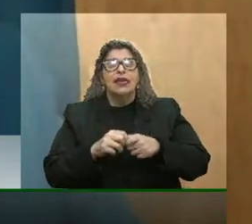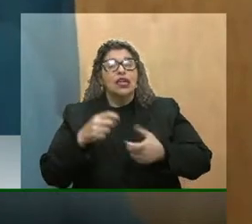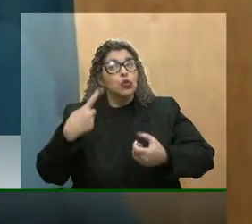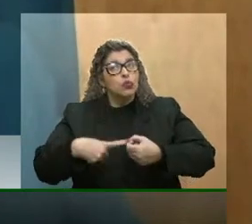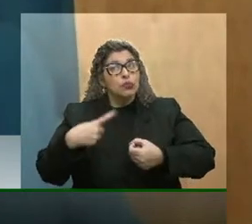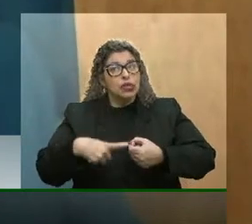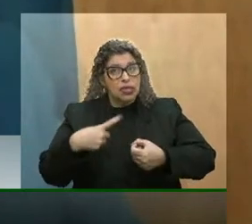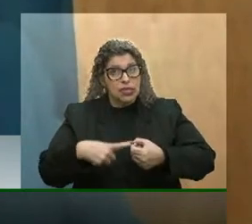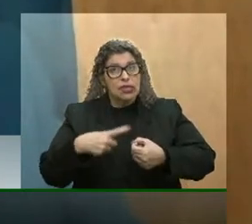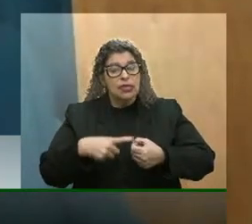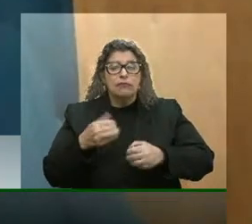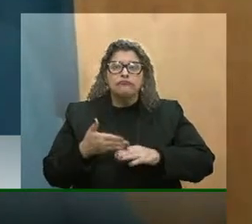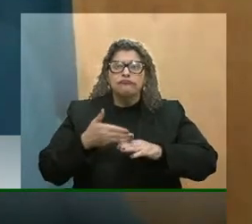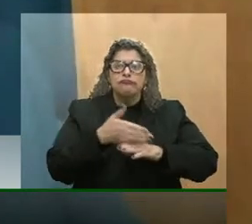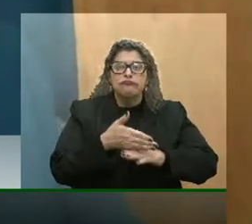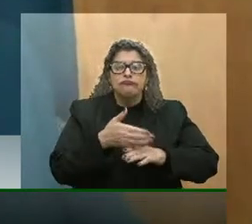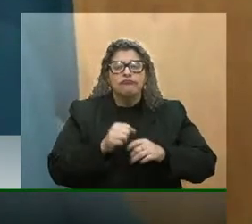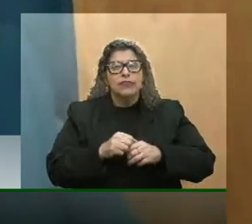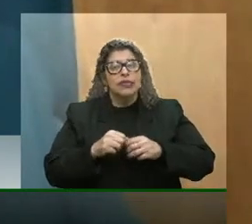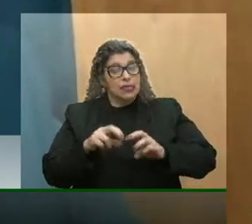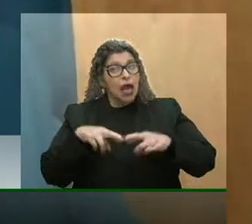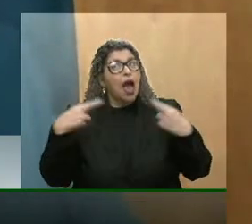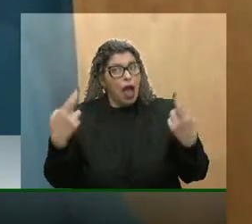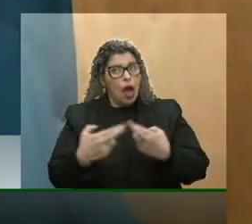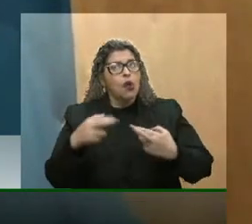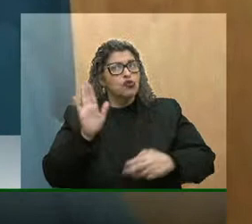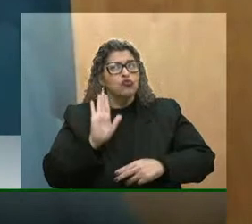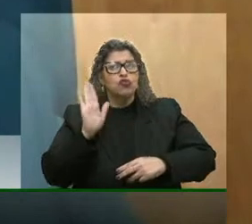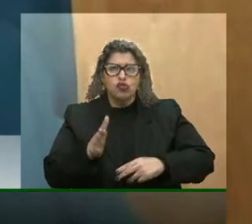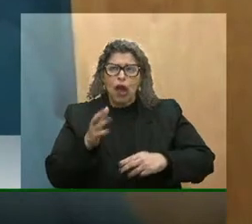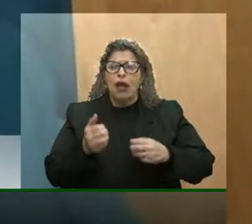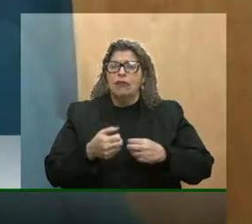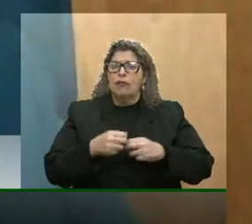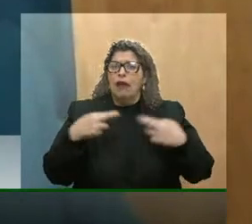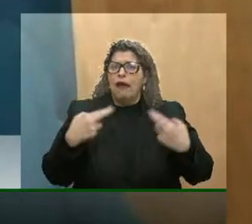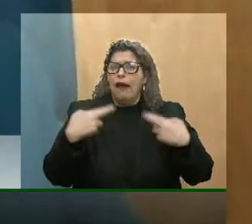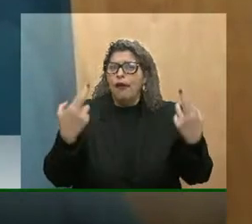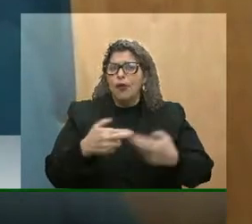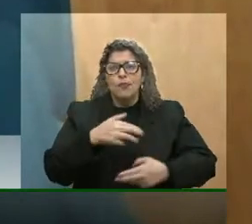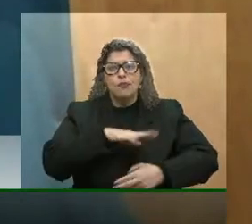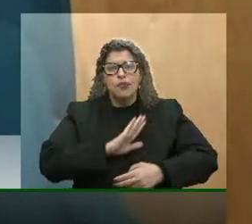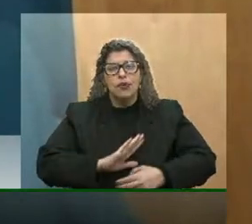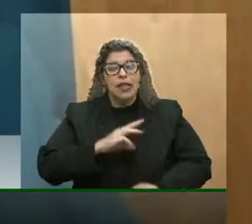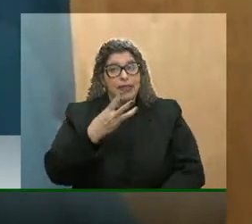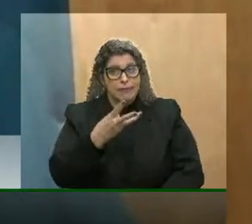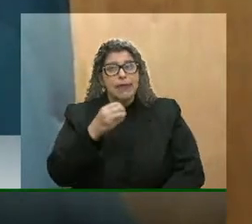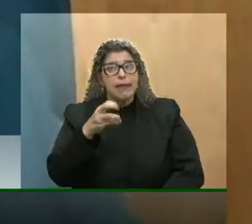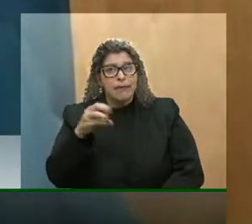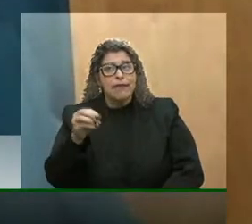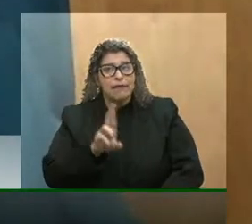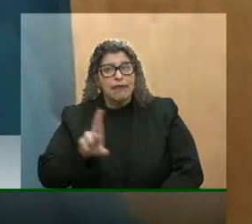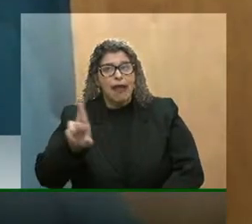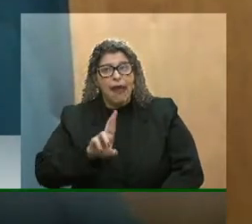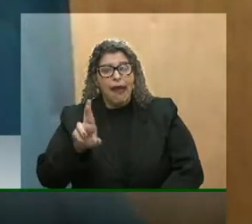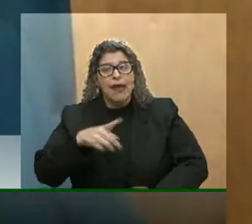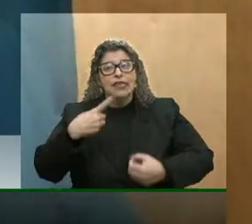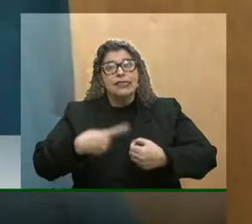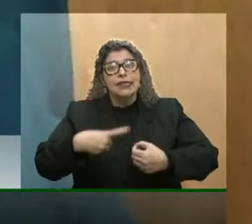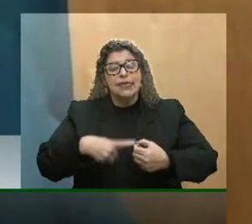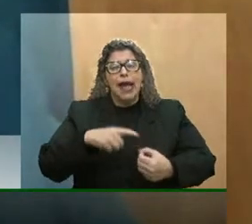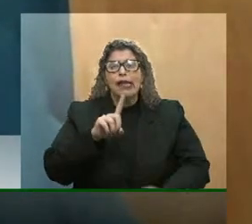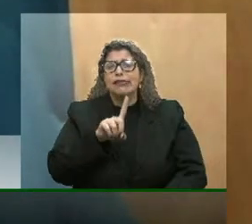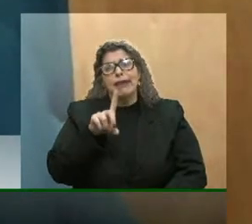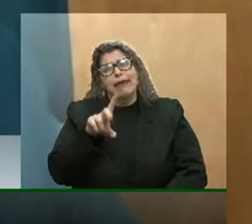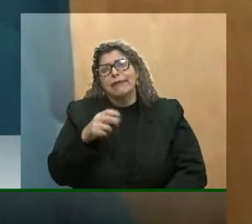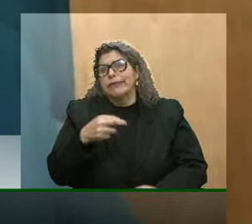confirmado pelo pessoal do Detran que teve na nossa audiência pública, presidente Mello, que a do Detran em torno de 300 e poucos reais, e a do município é